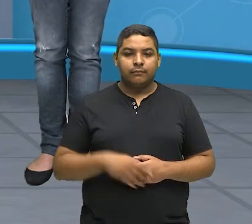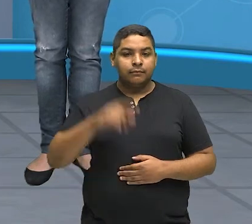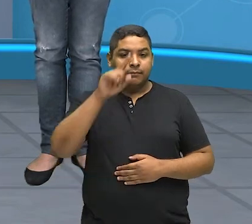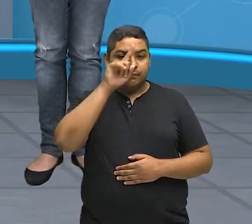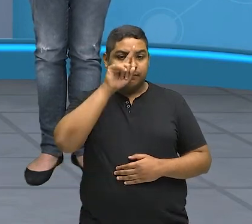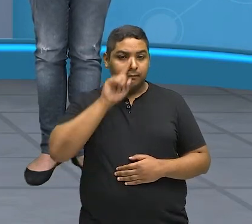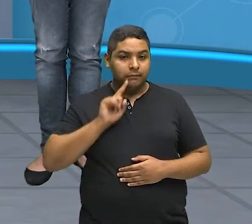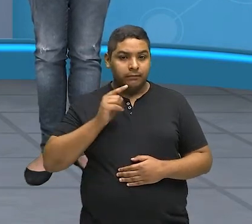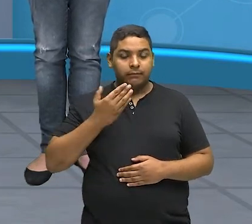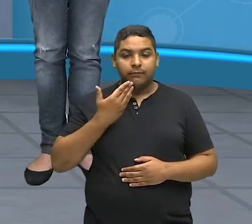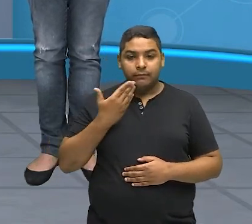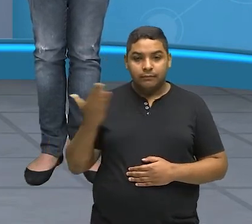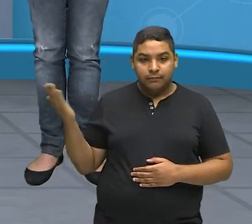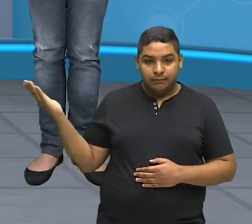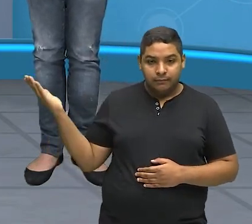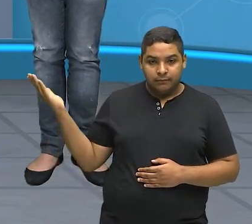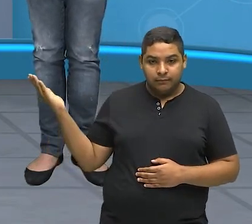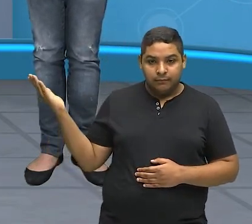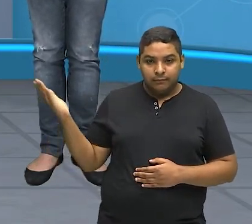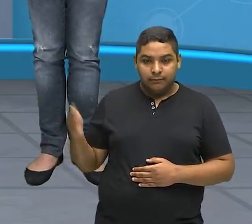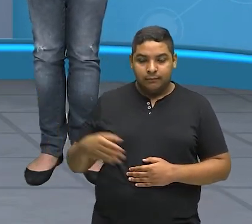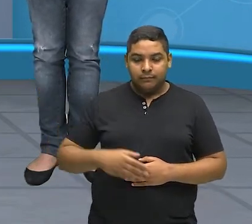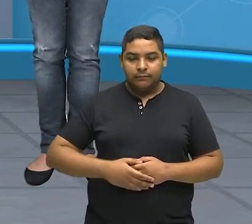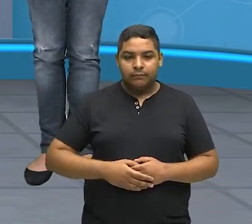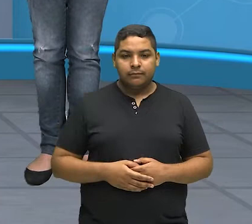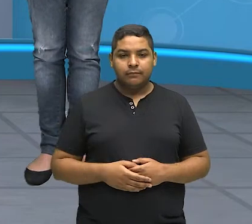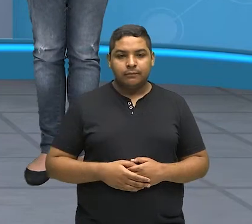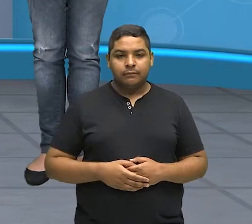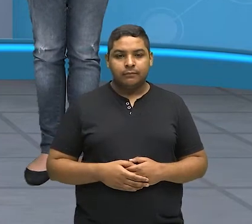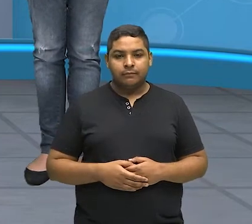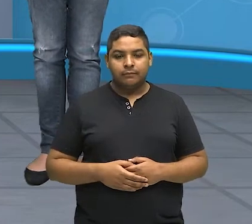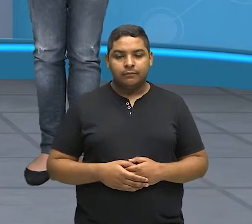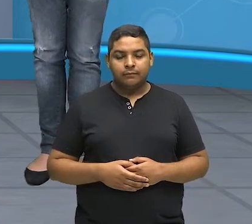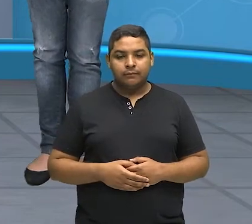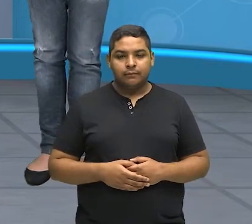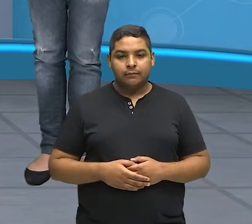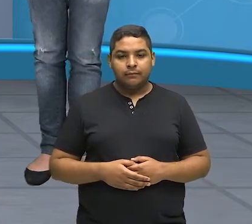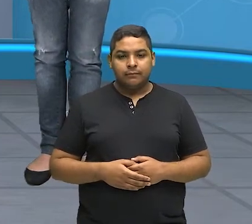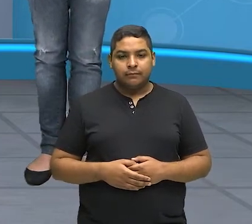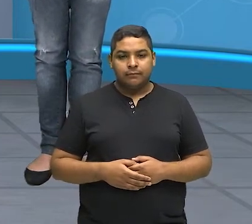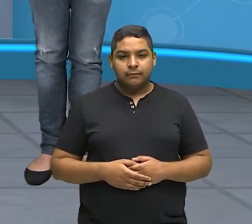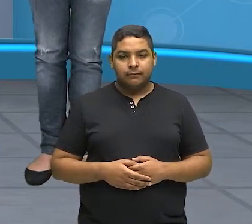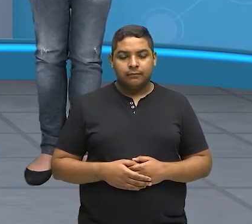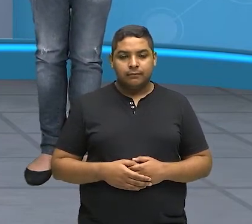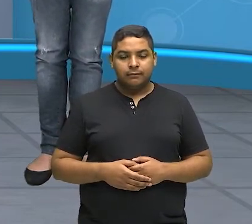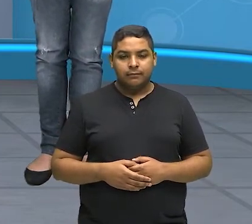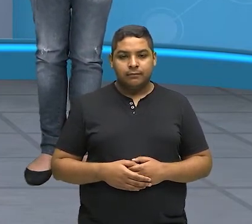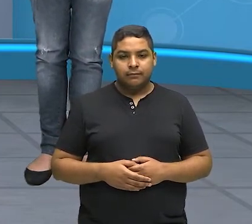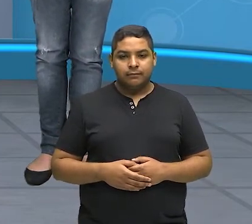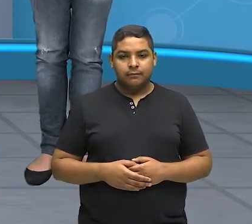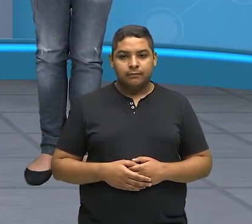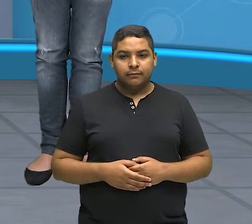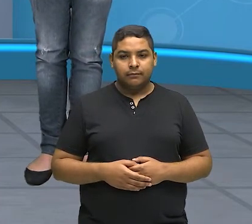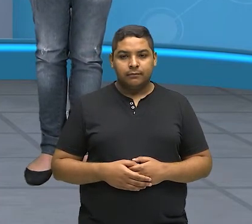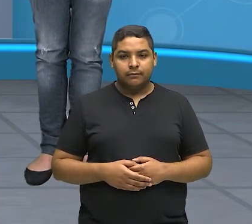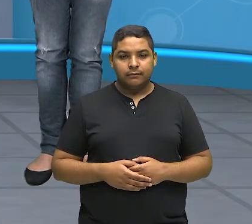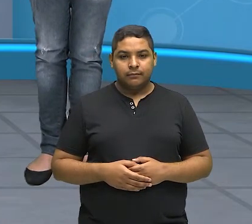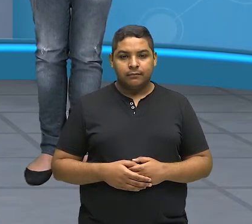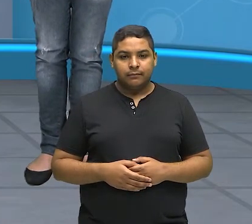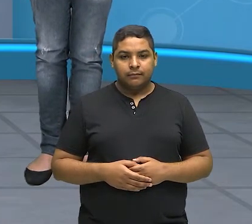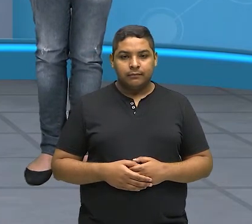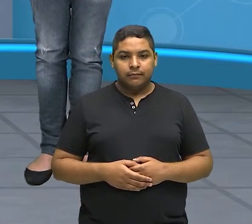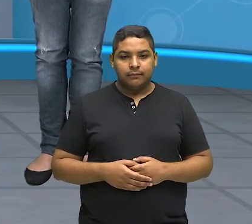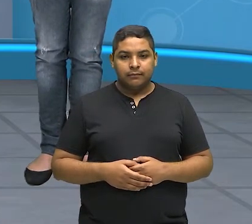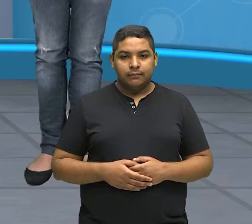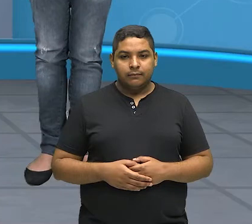Yellow, yellow, yellow. Em seguida, nós temos mais outras colors. São várias,